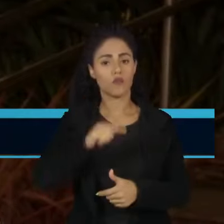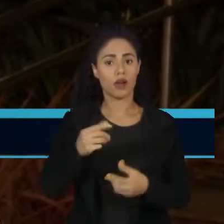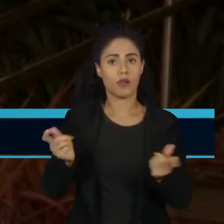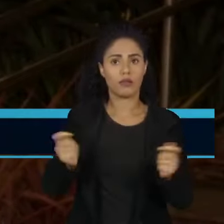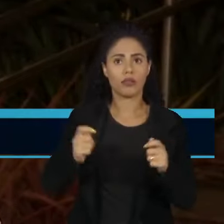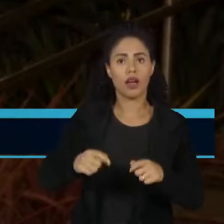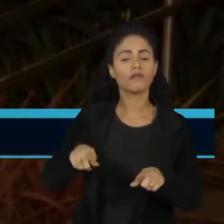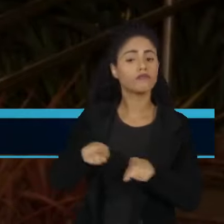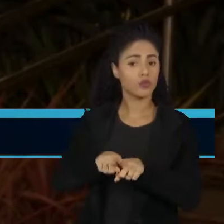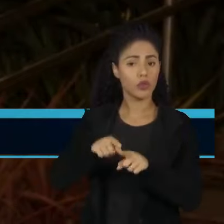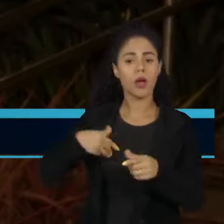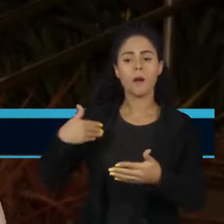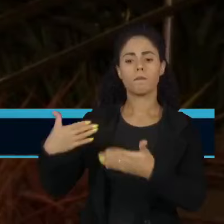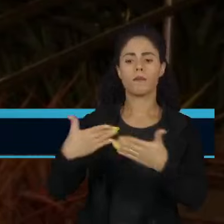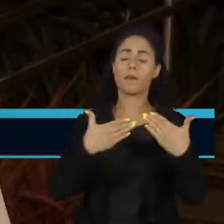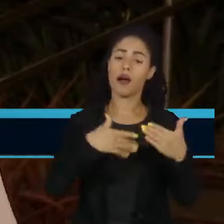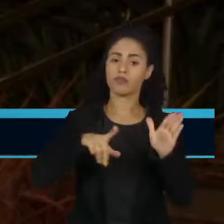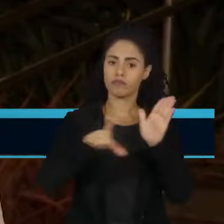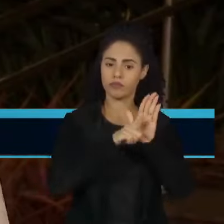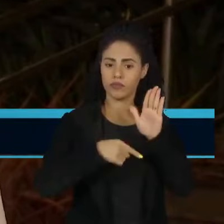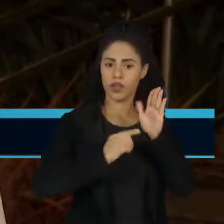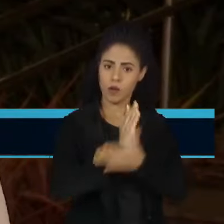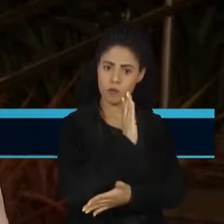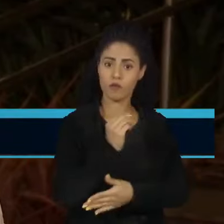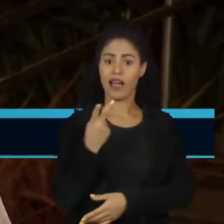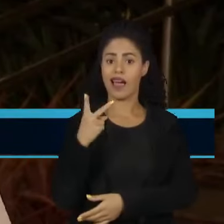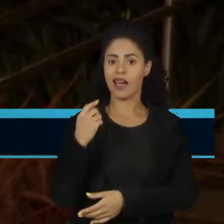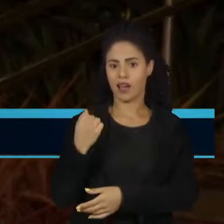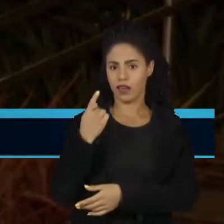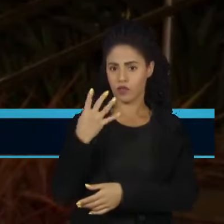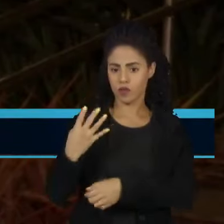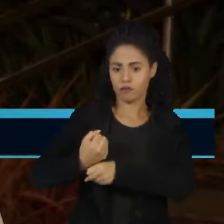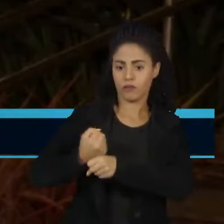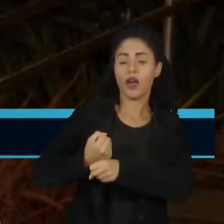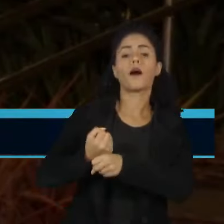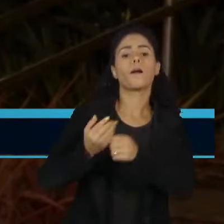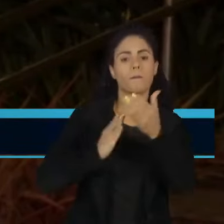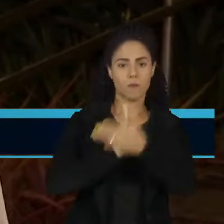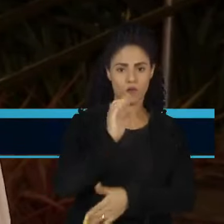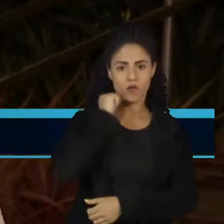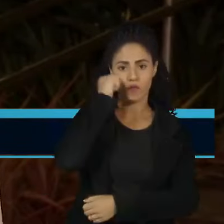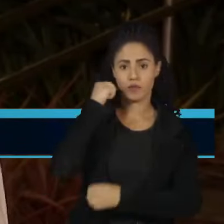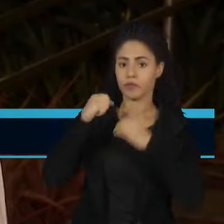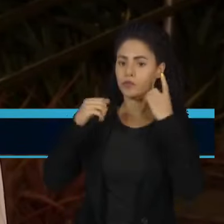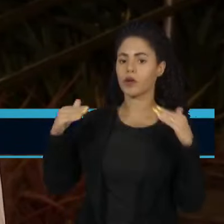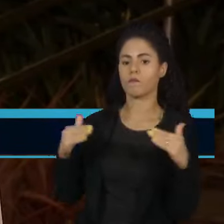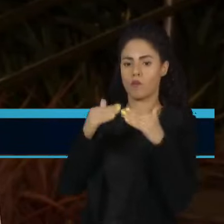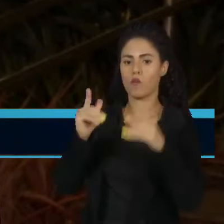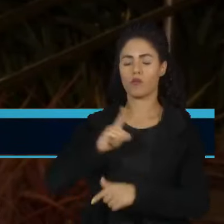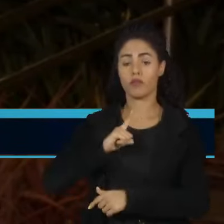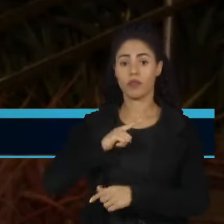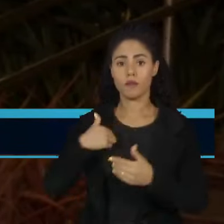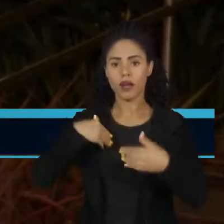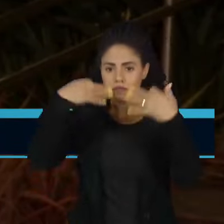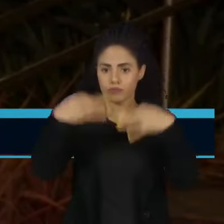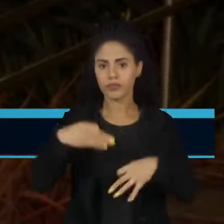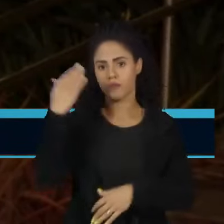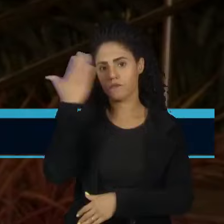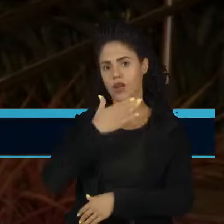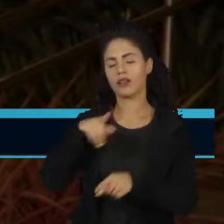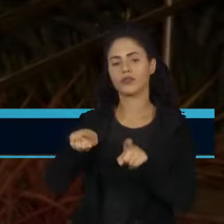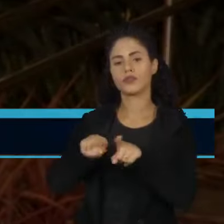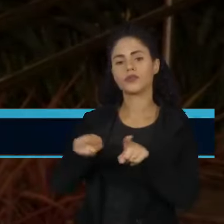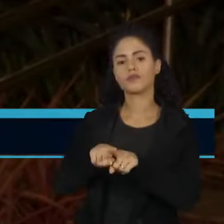a sociedade. A legislação foi aprovada há 14 anos na Câmara e no Senado por unanimidade e confirmada pelo